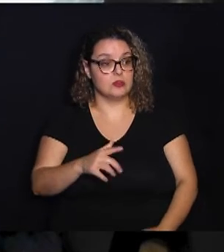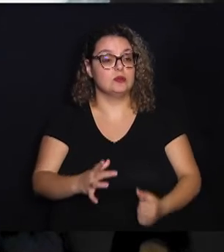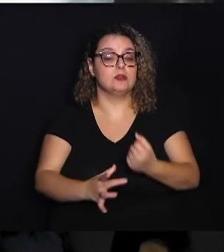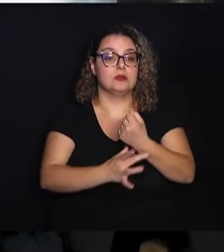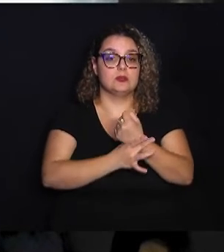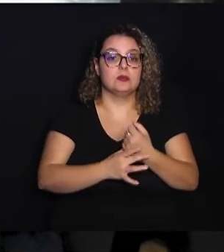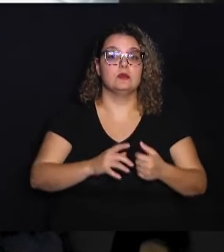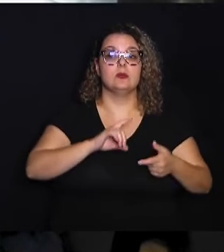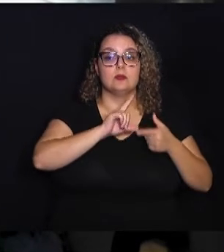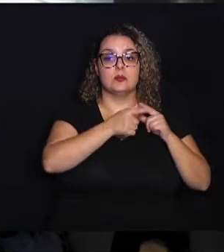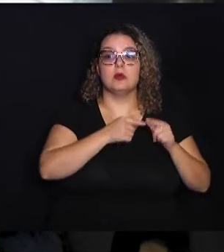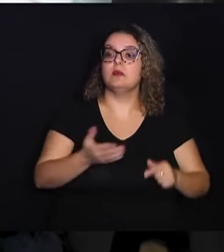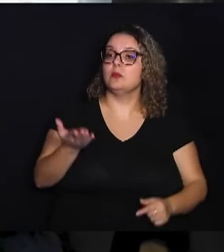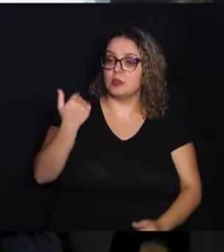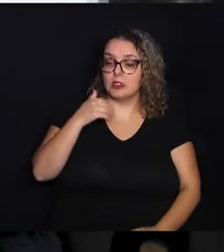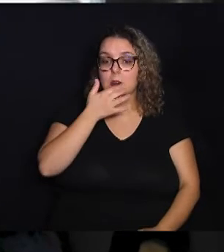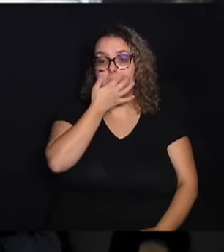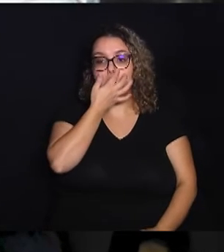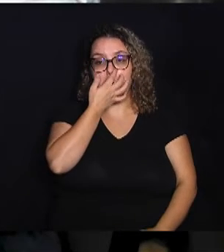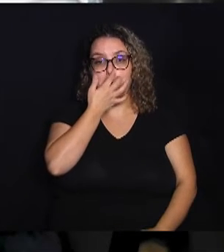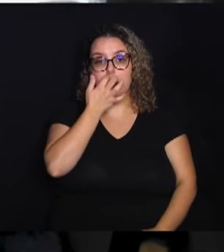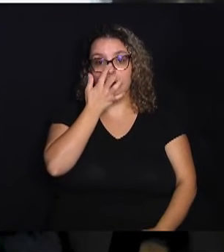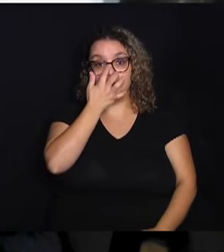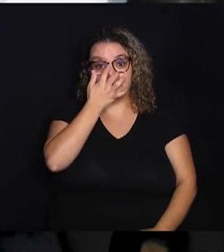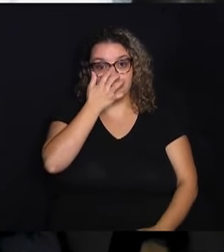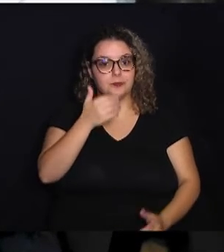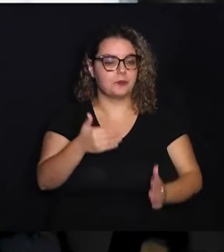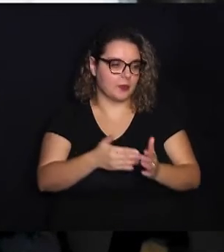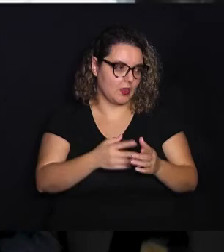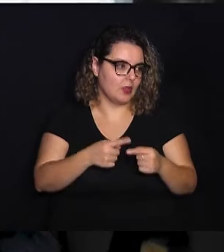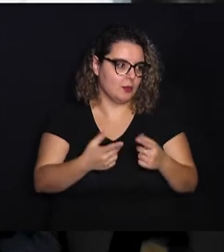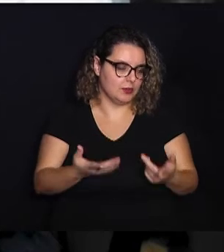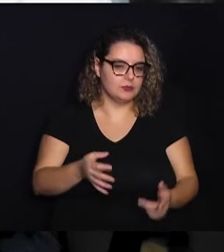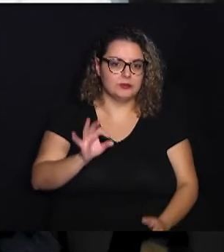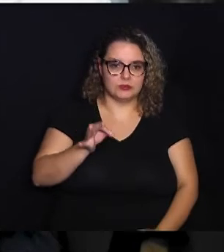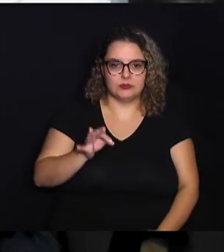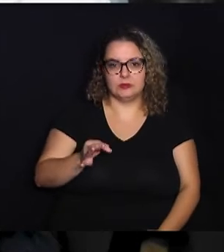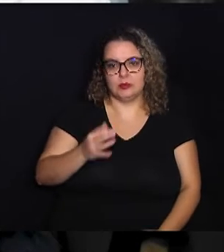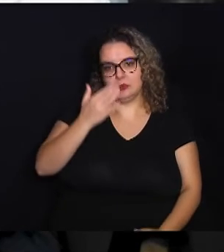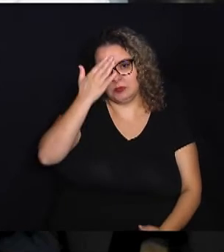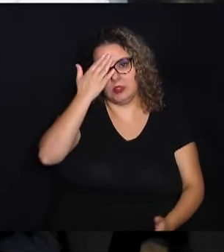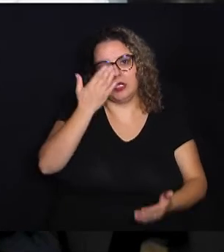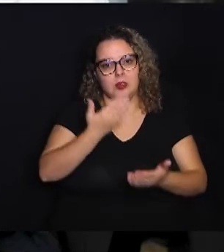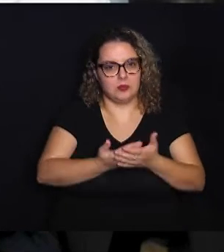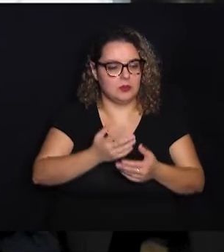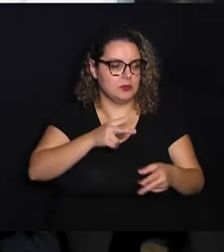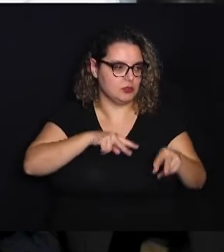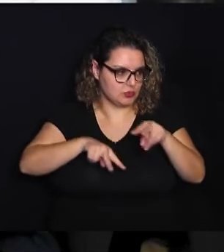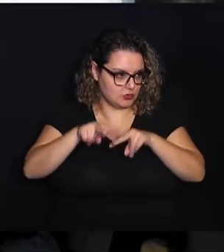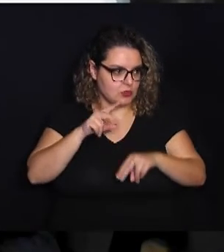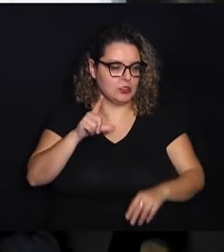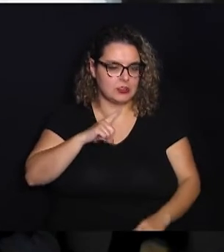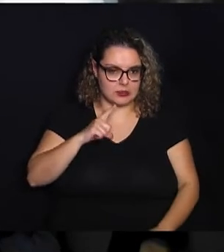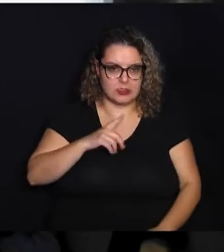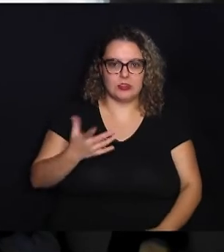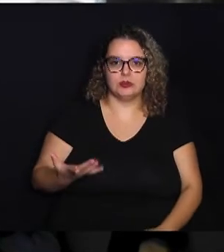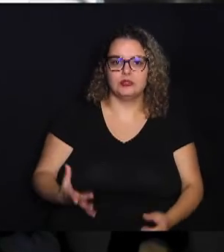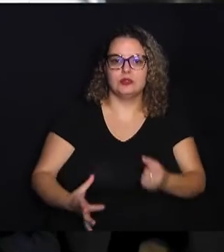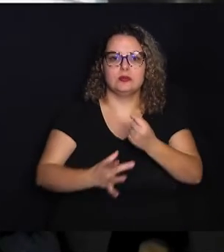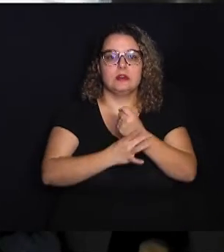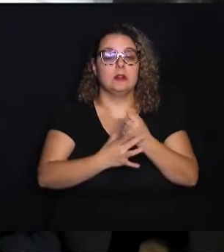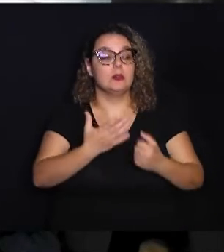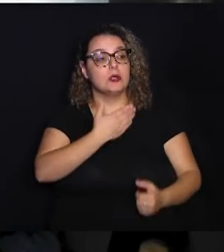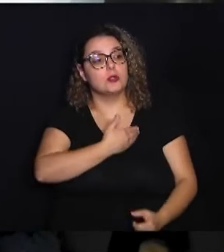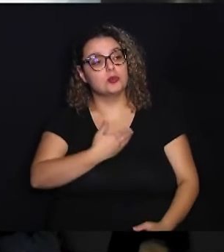segurança, Major, até porque, com certeza, eu creio que seja por conta desse olhar que o senhor tem sobre a segurança